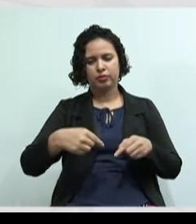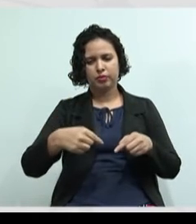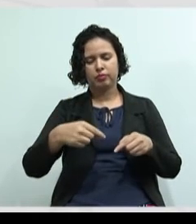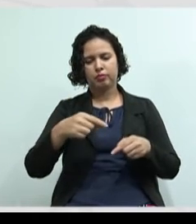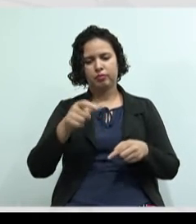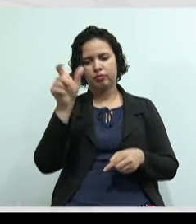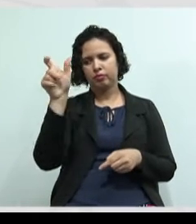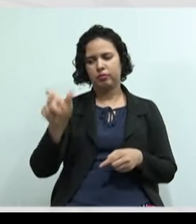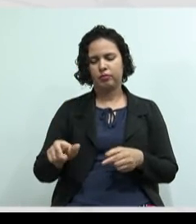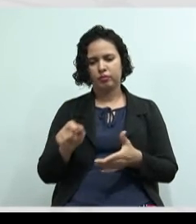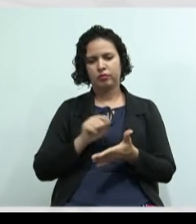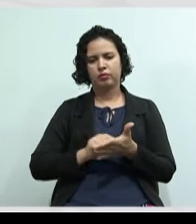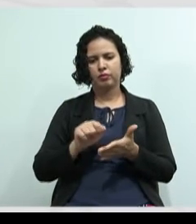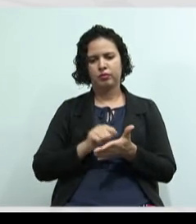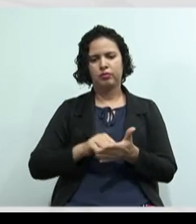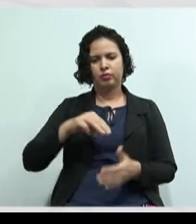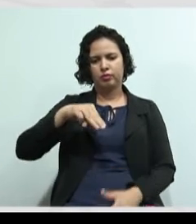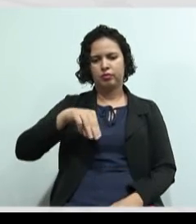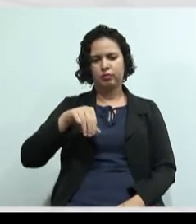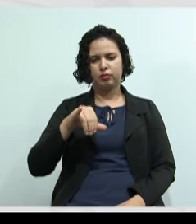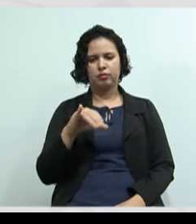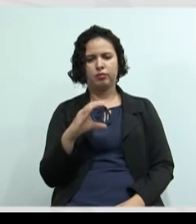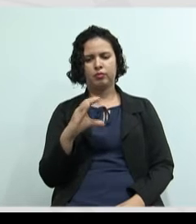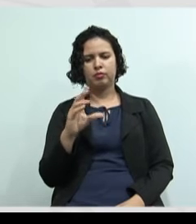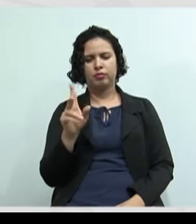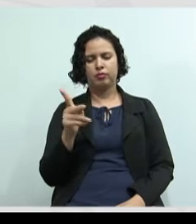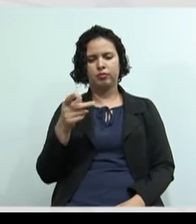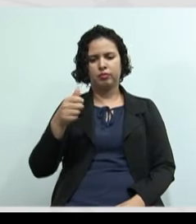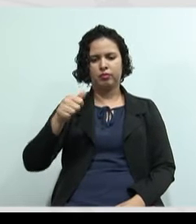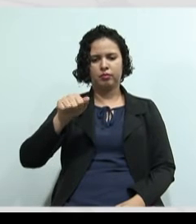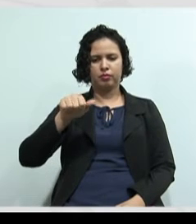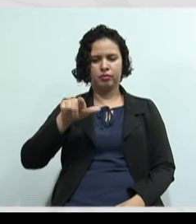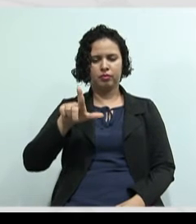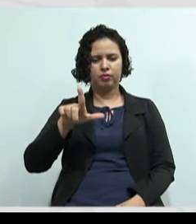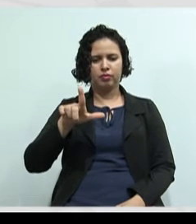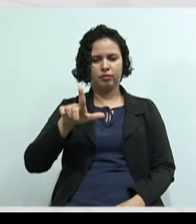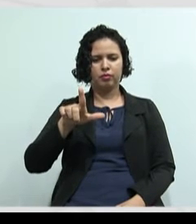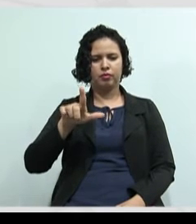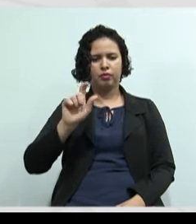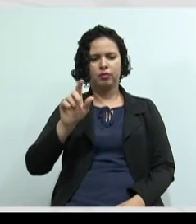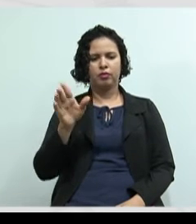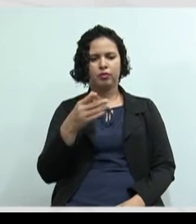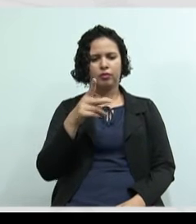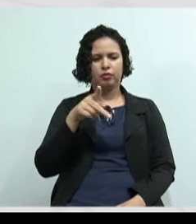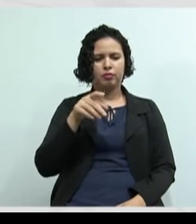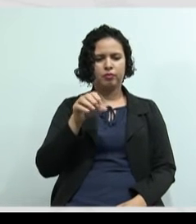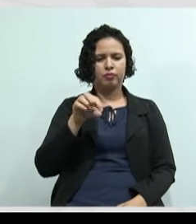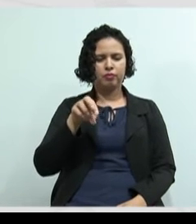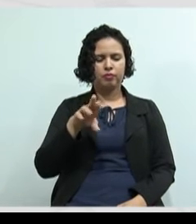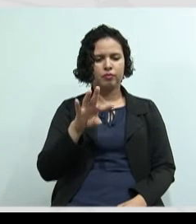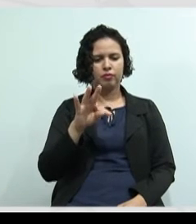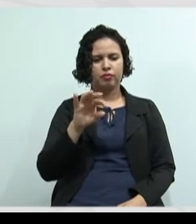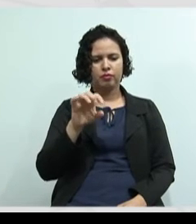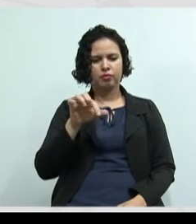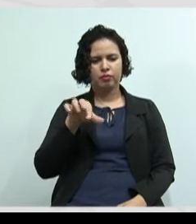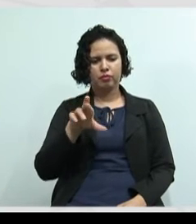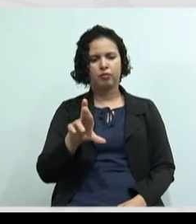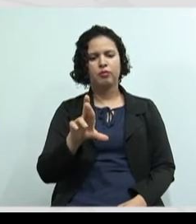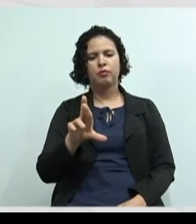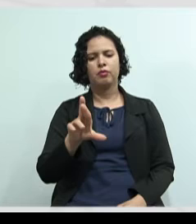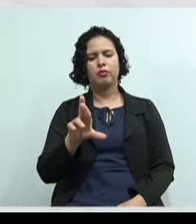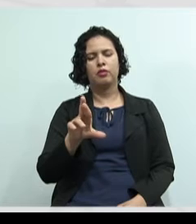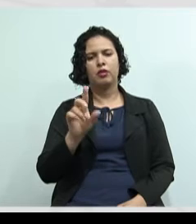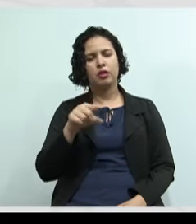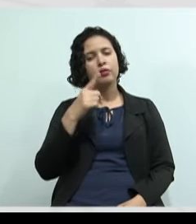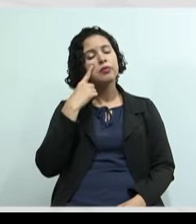Porter, e você vai entender muito bem. Ó. O modelo dessas 5 forças permite analisar o grau de atratividade de um setor da economia.